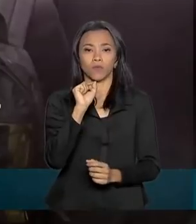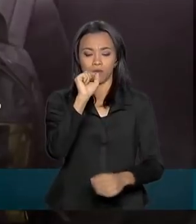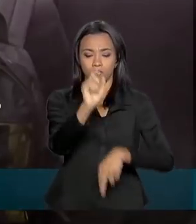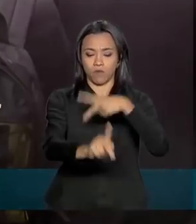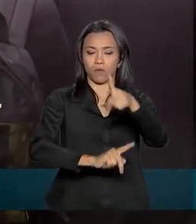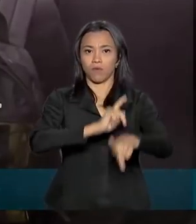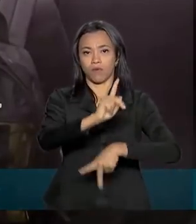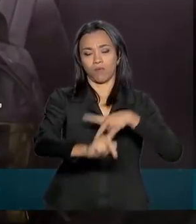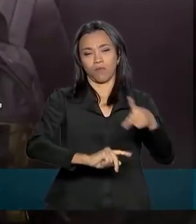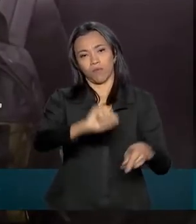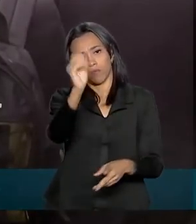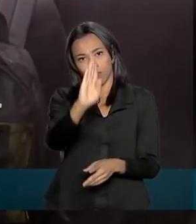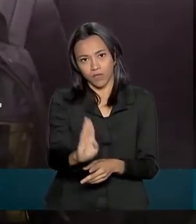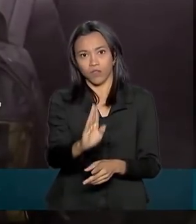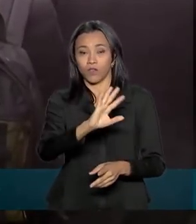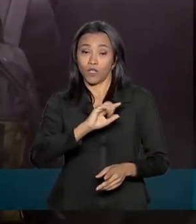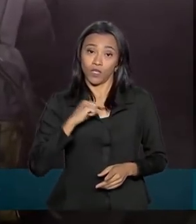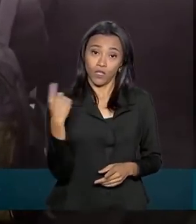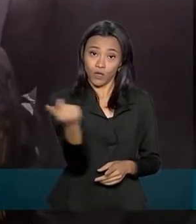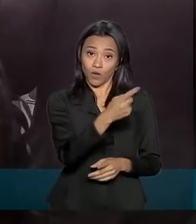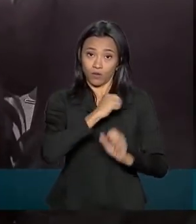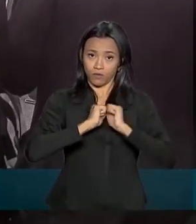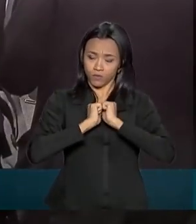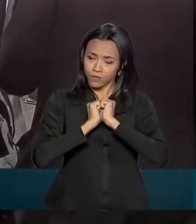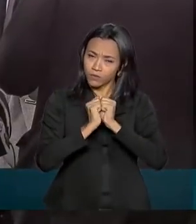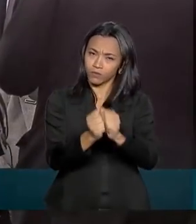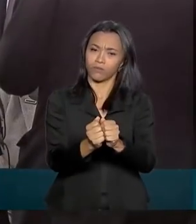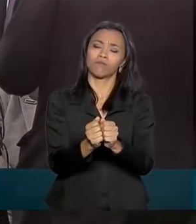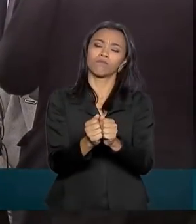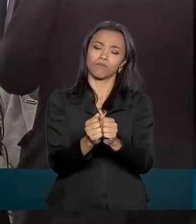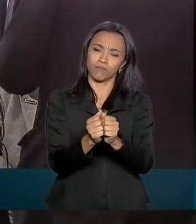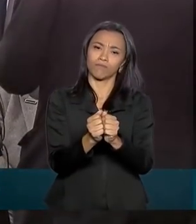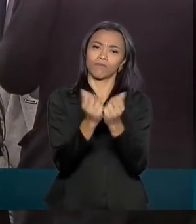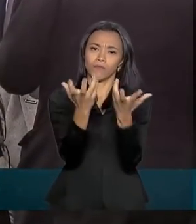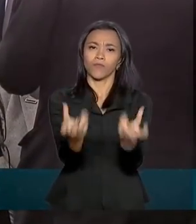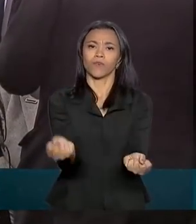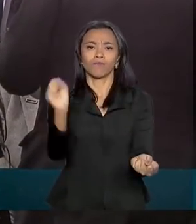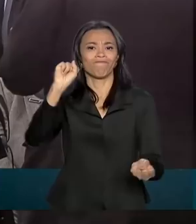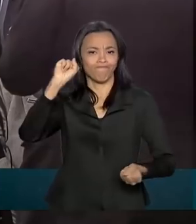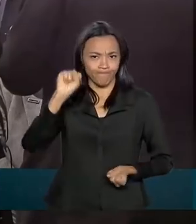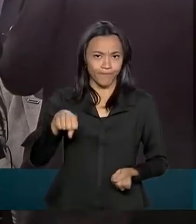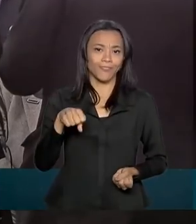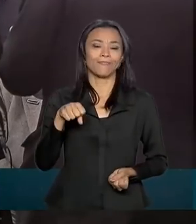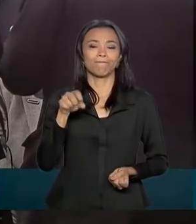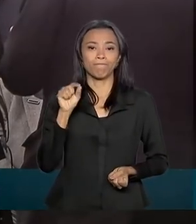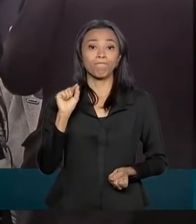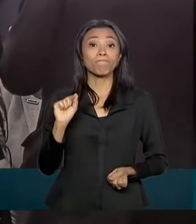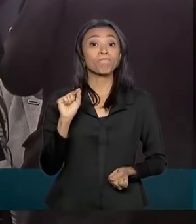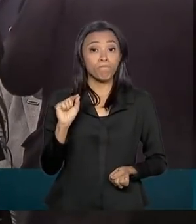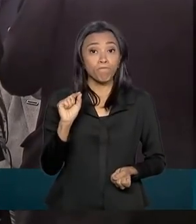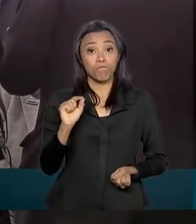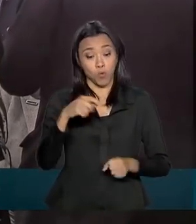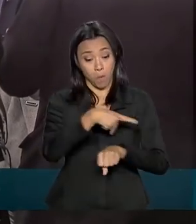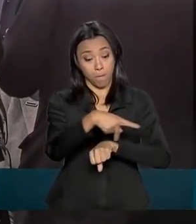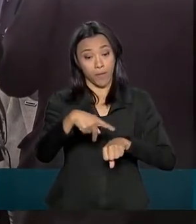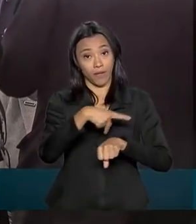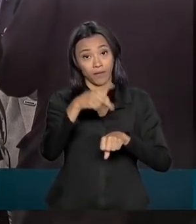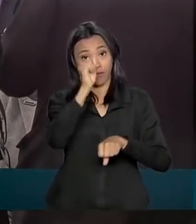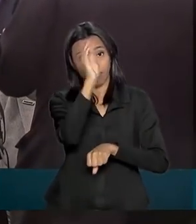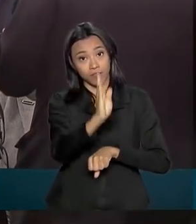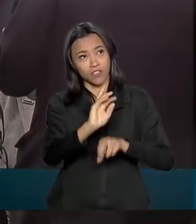e juntos juntos poderemos sim fazer um brasil diferente